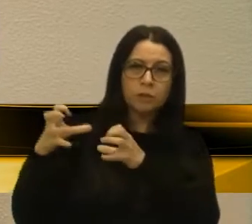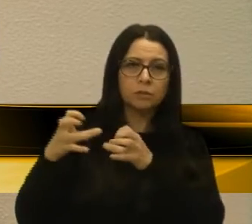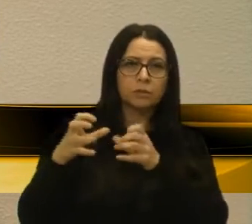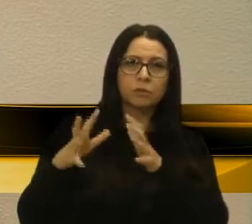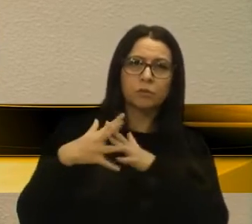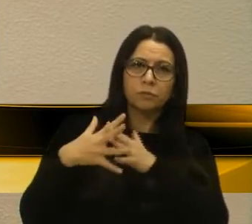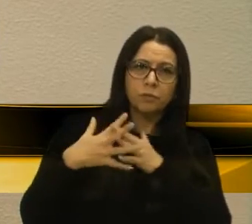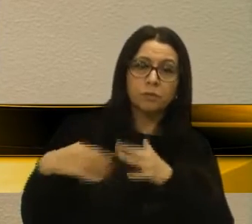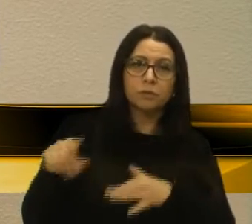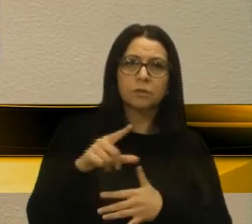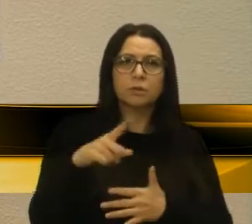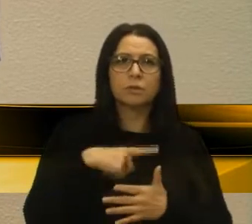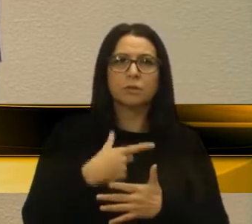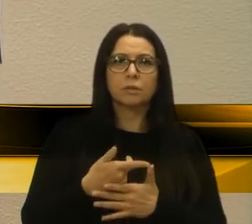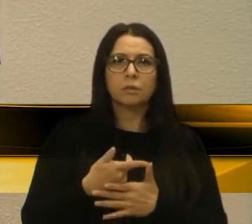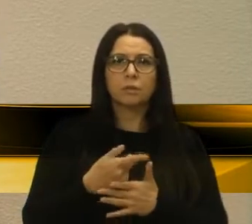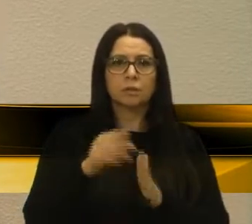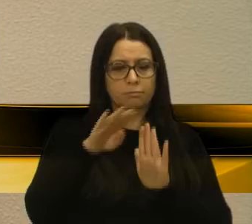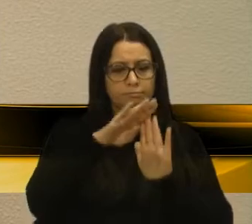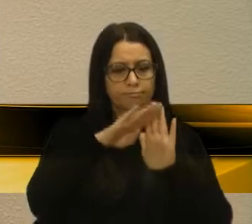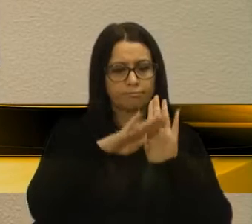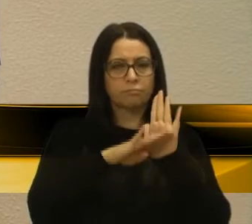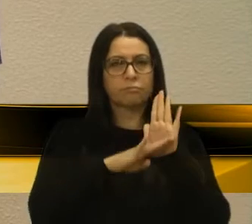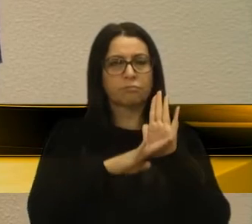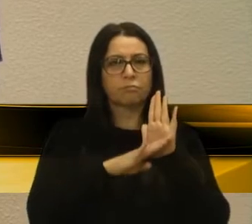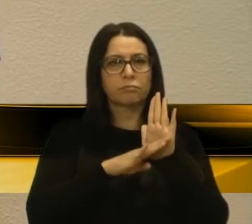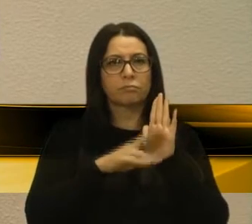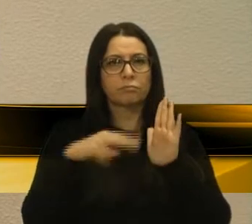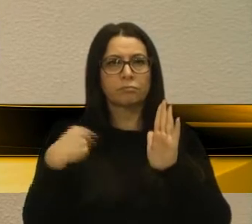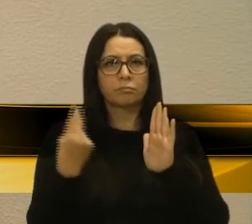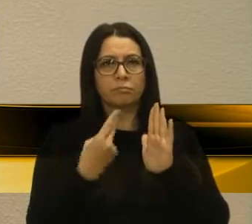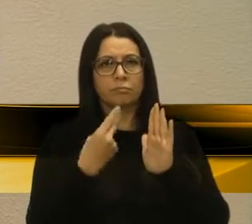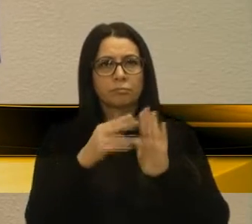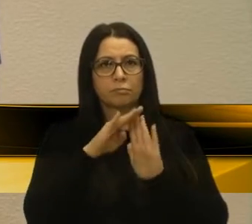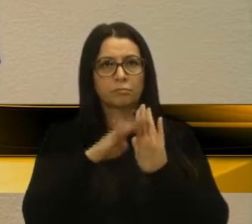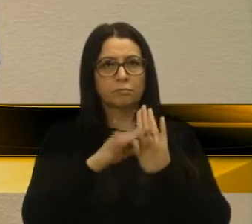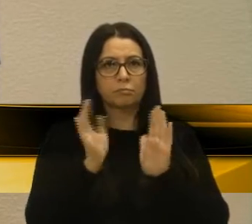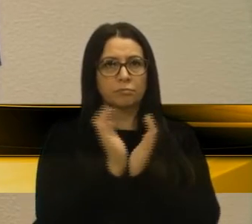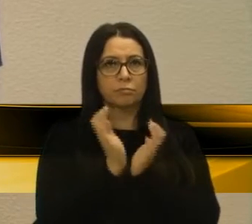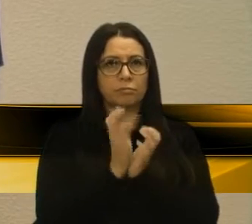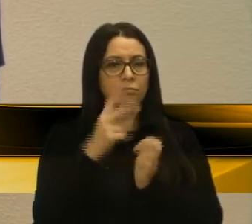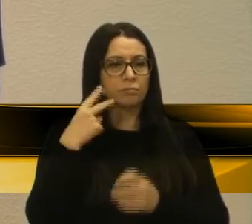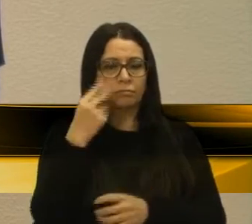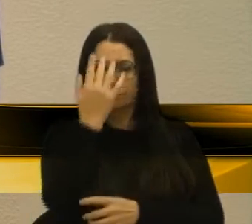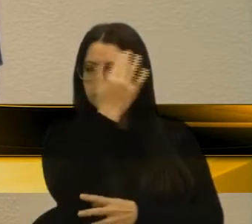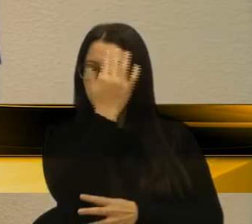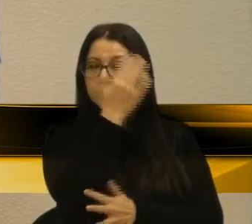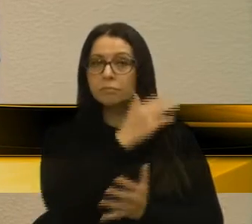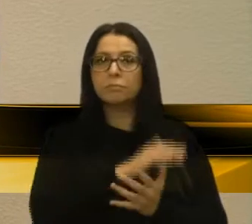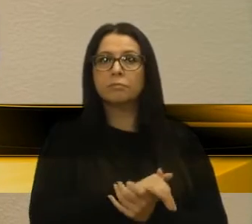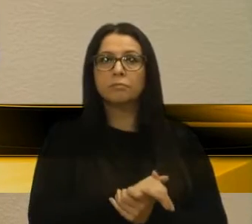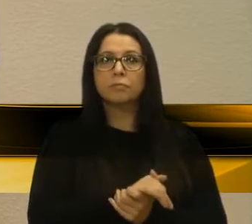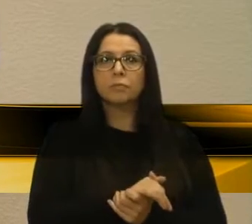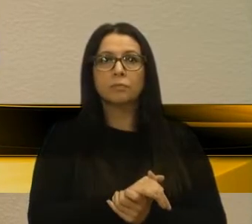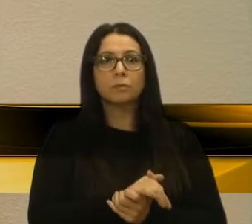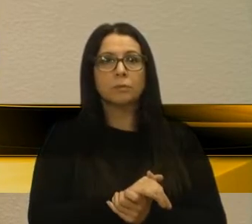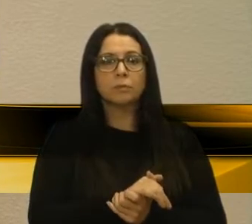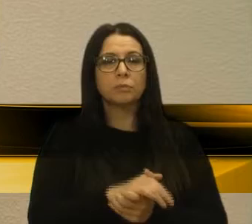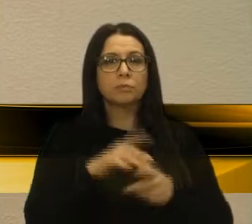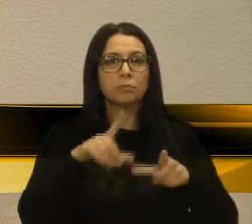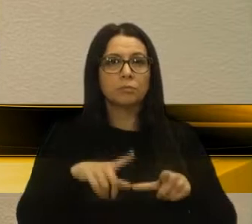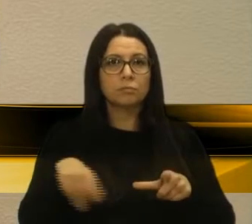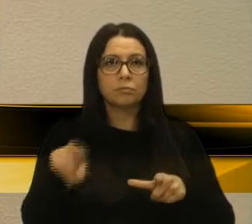polêmicas inclusive listadas na nossa análise do nosso colega vereadora de ló tomar o espaço